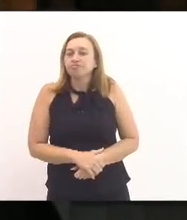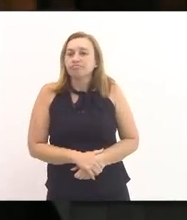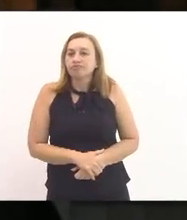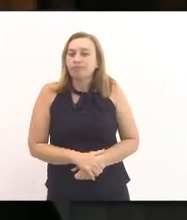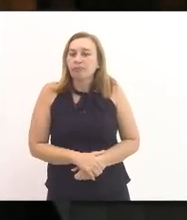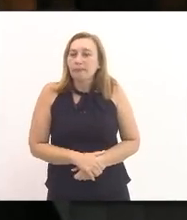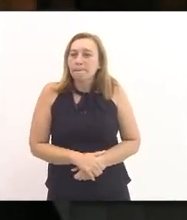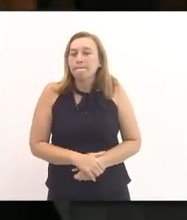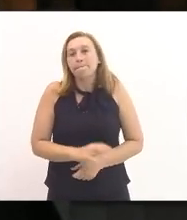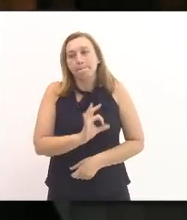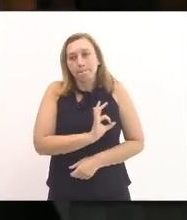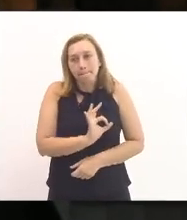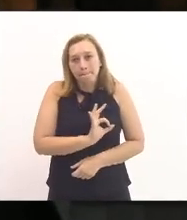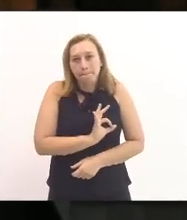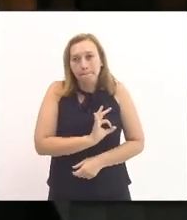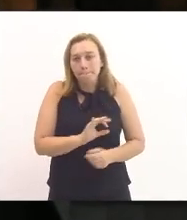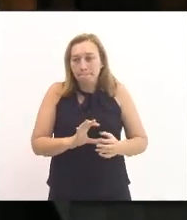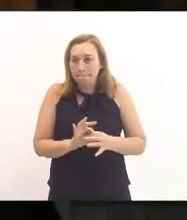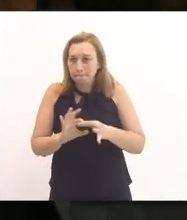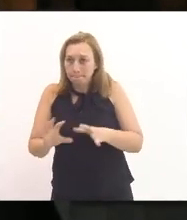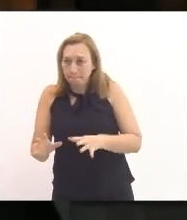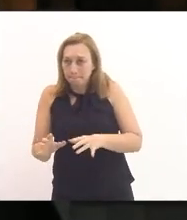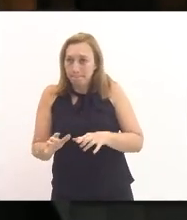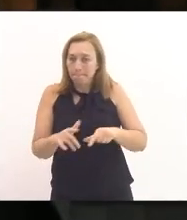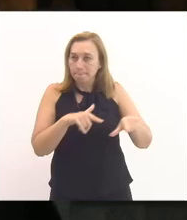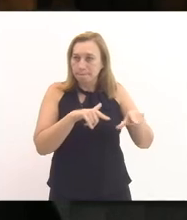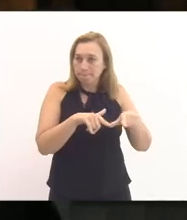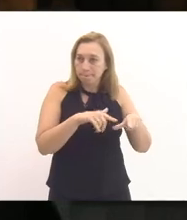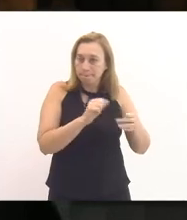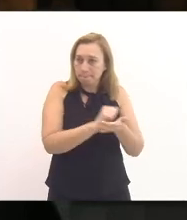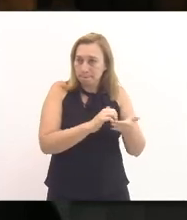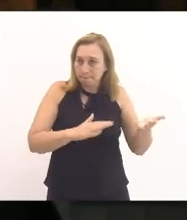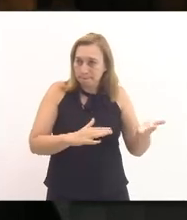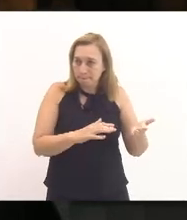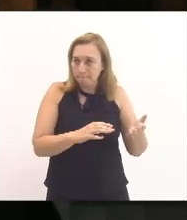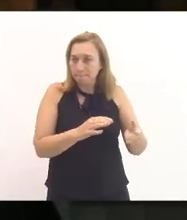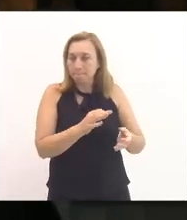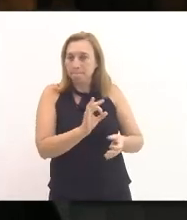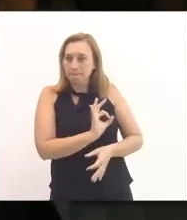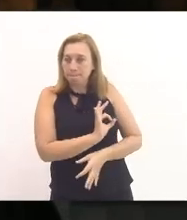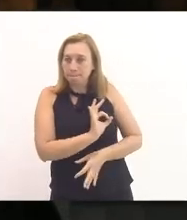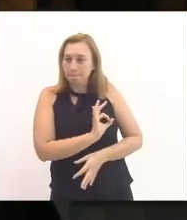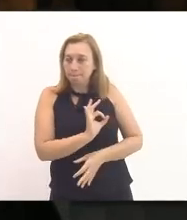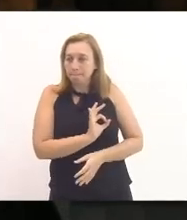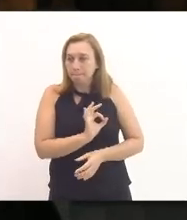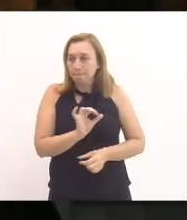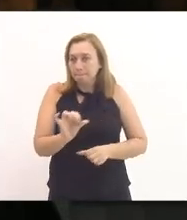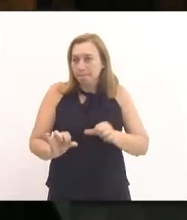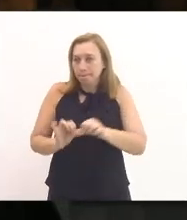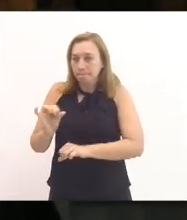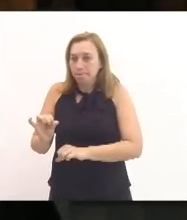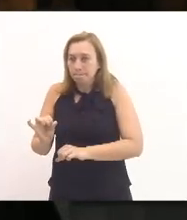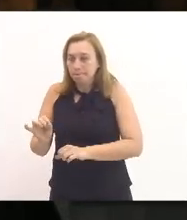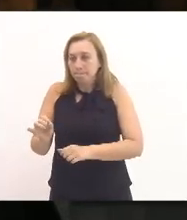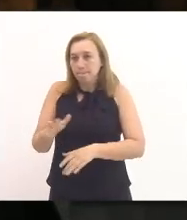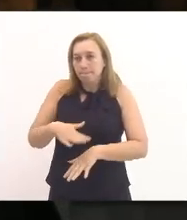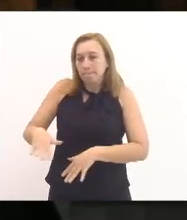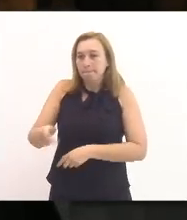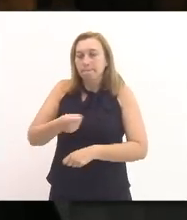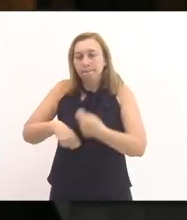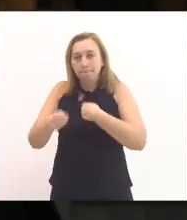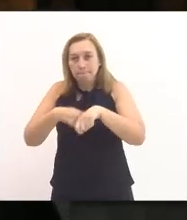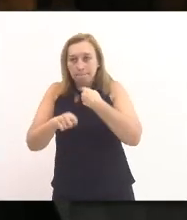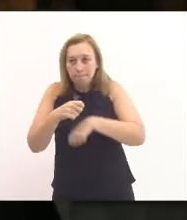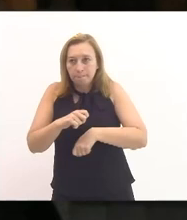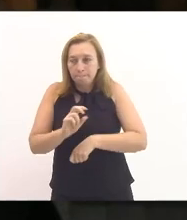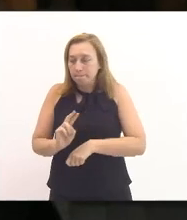o policial deixa de exercer a atividade fim de polícia judiciária para exercer que é uma função administrativa que é